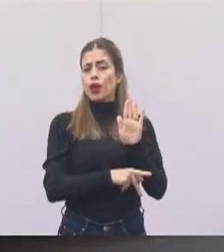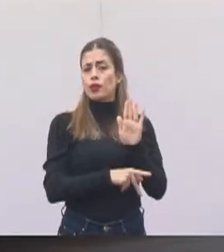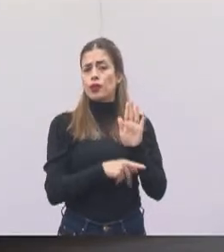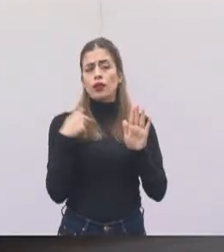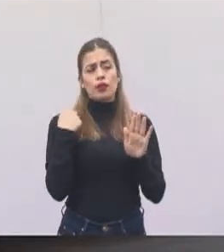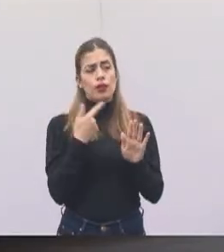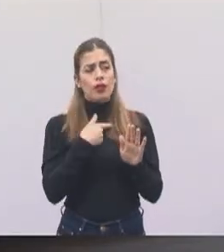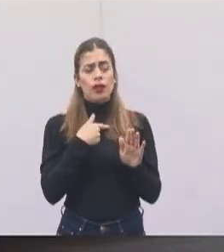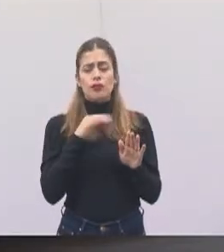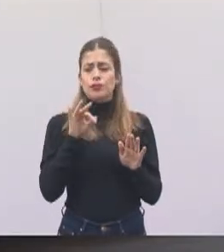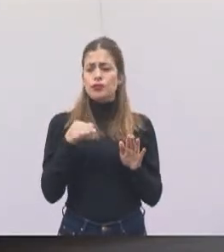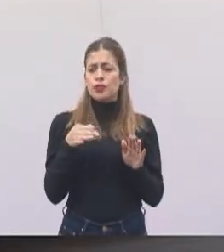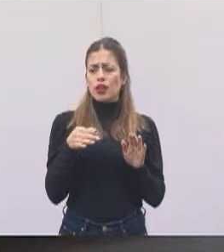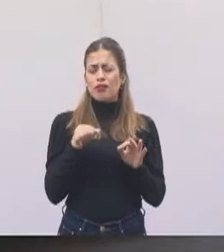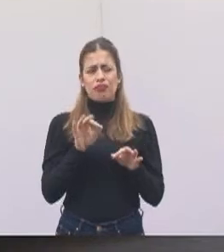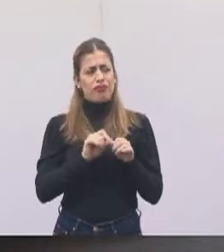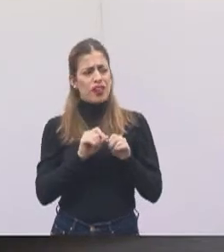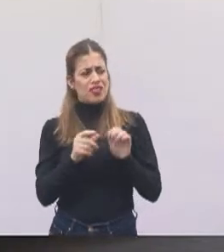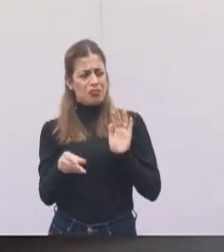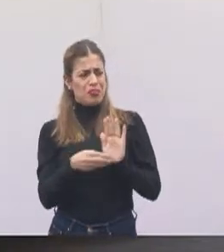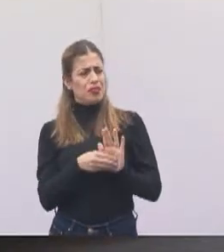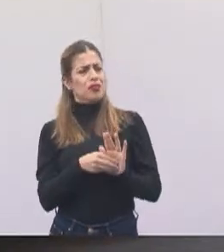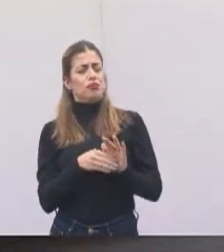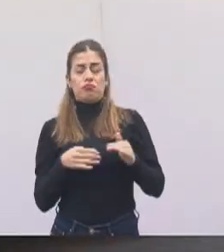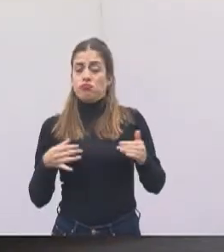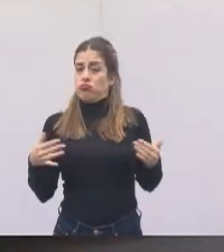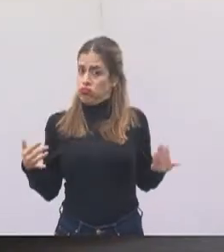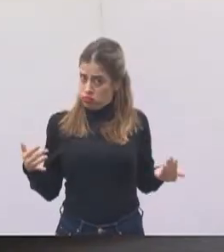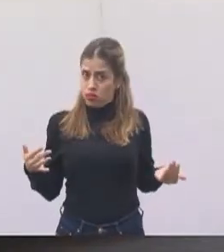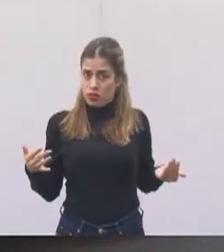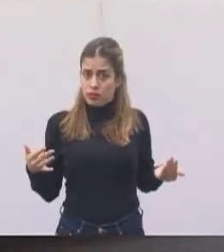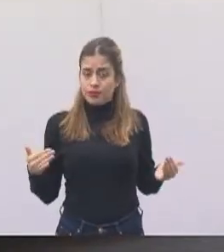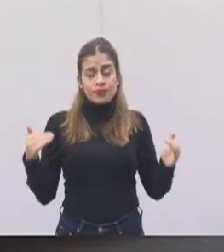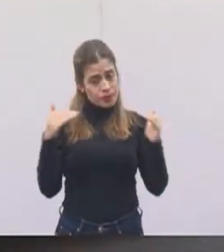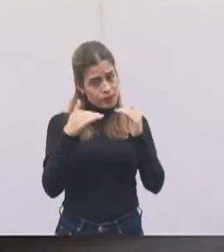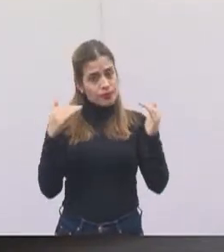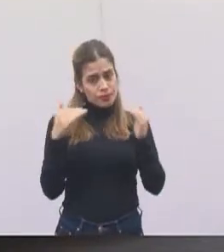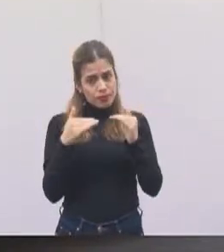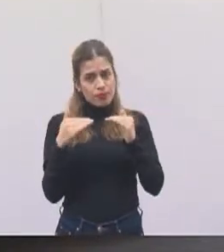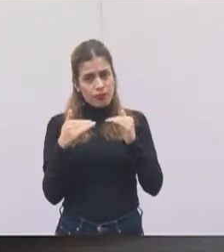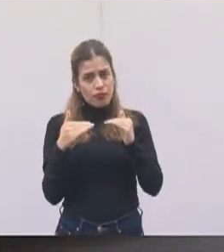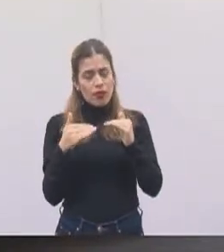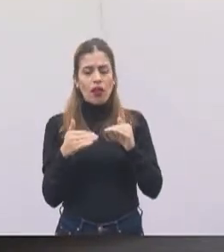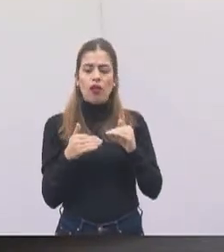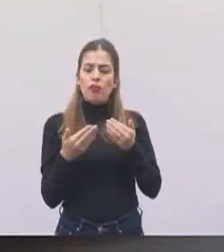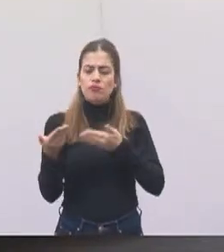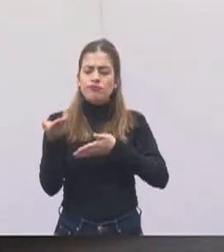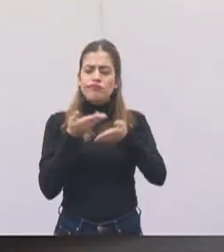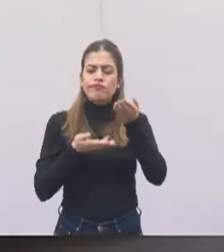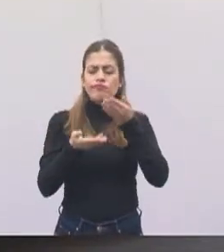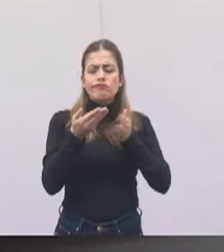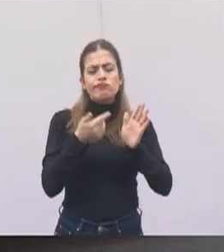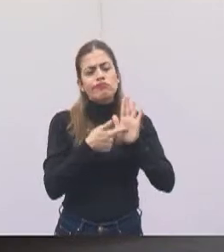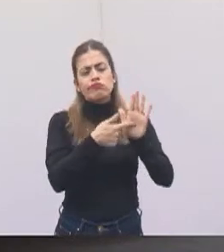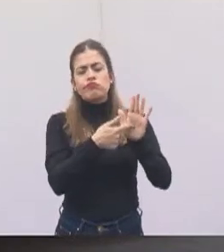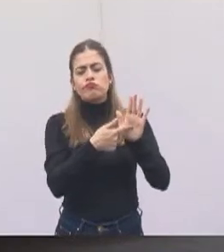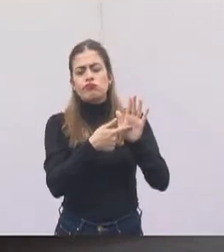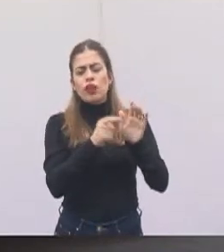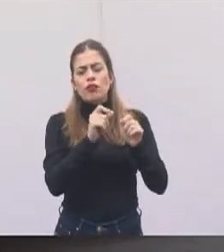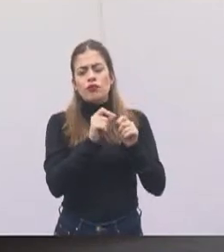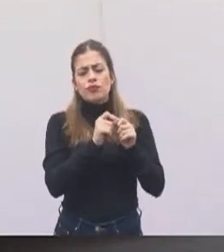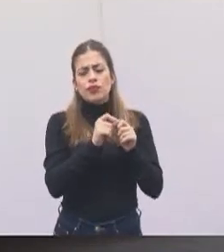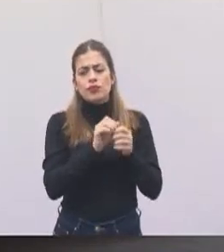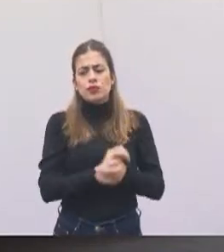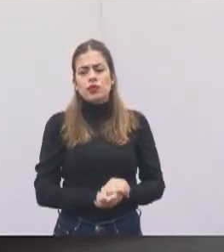gente ficar aqui já fazendo emendas. Essa é a questão. Eu até concordo com alguns apontamentos que foram